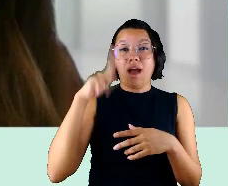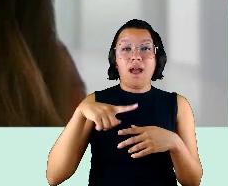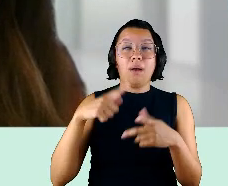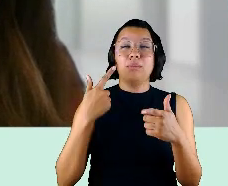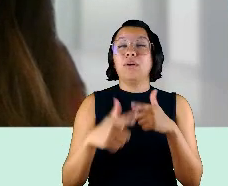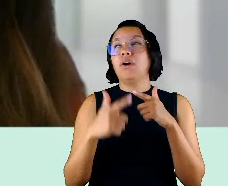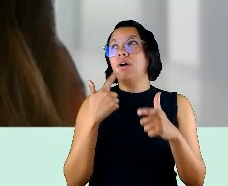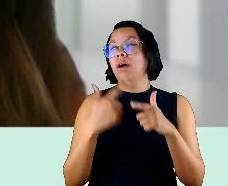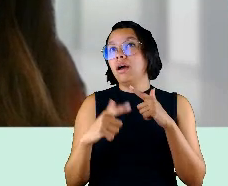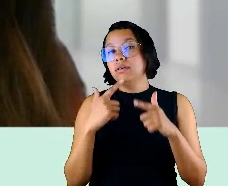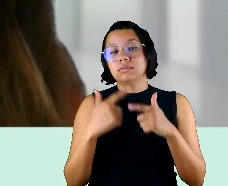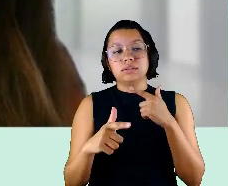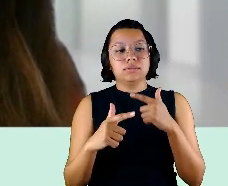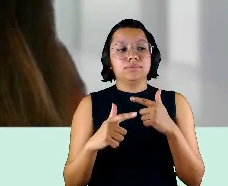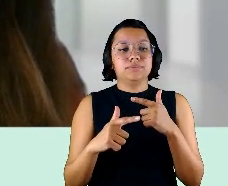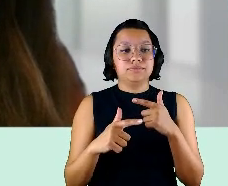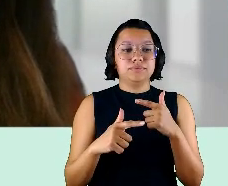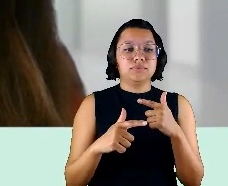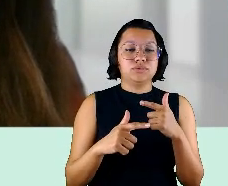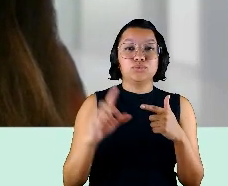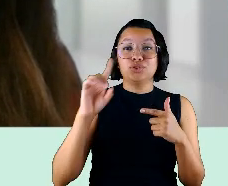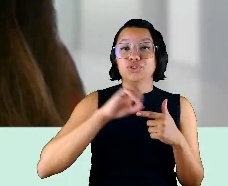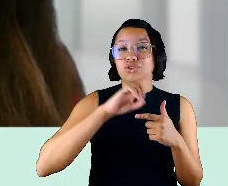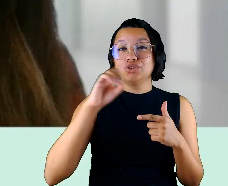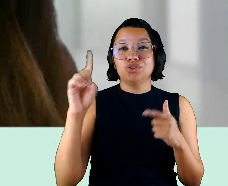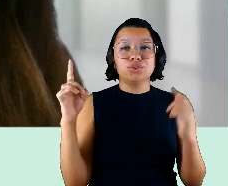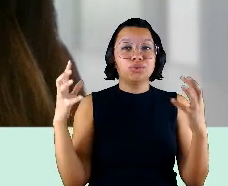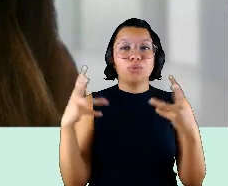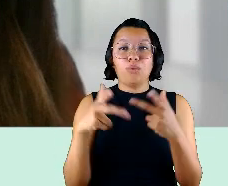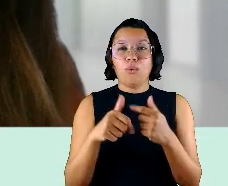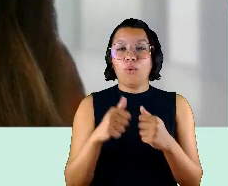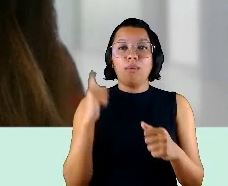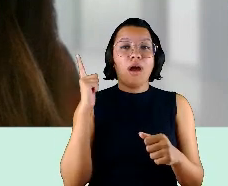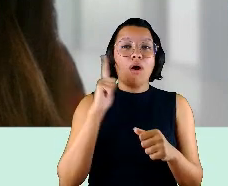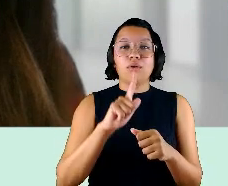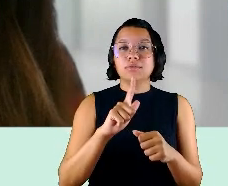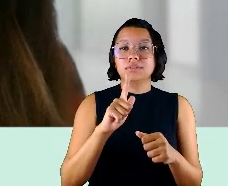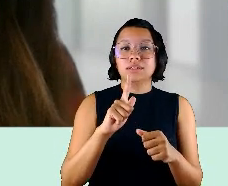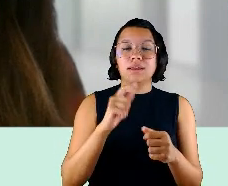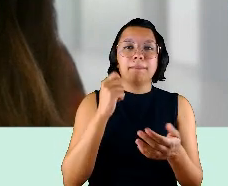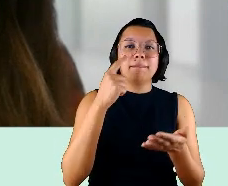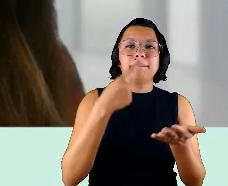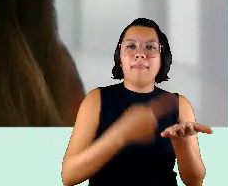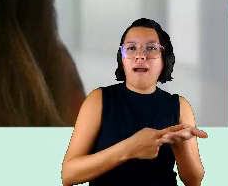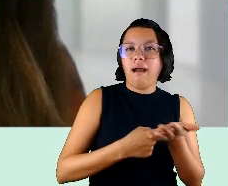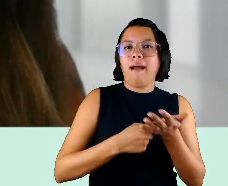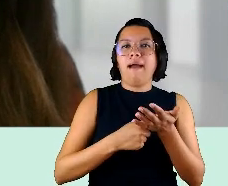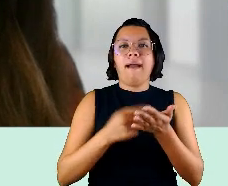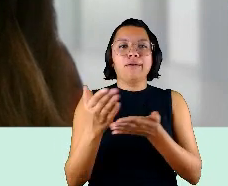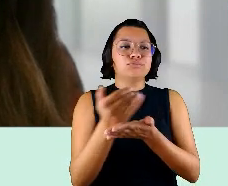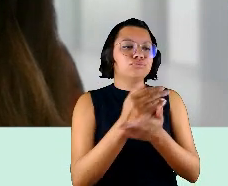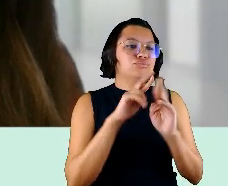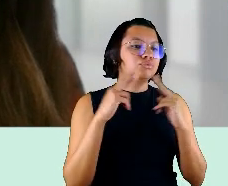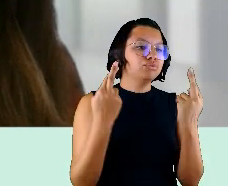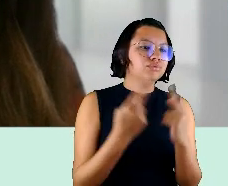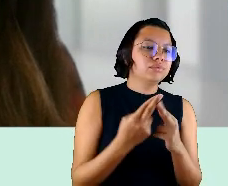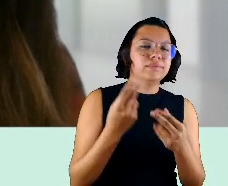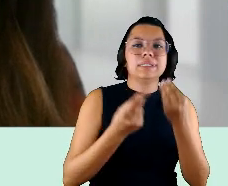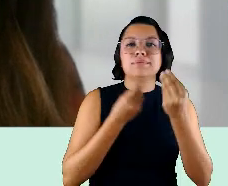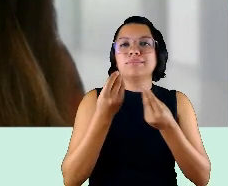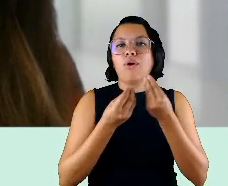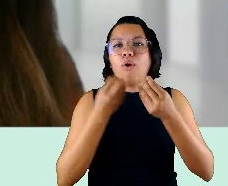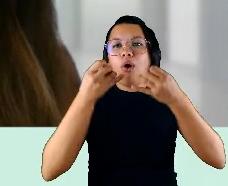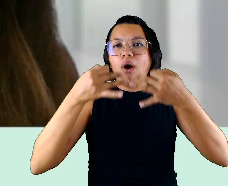problemão. Ficava-se o dia todo para conseguir marcar a reunião, juntar todo mundo, explicar como é que funcionava,